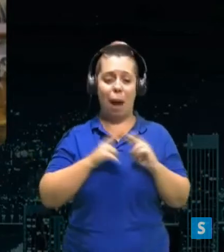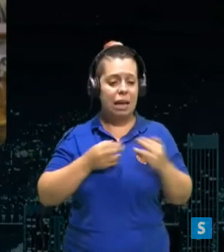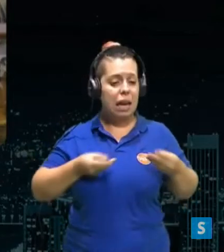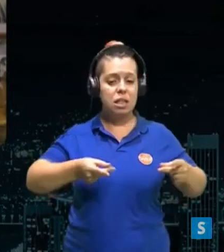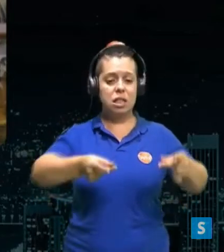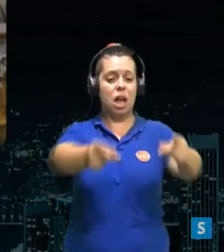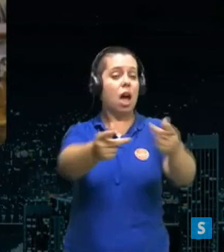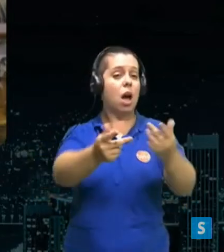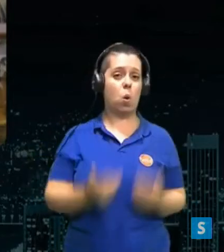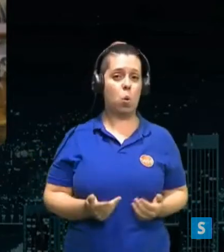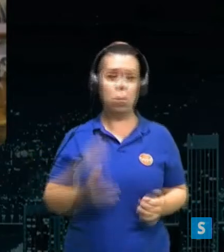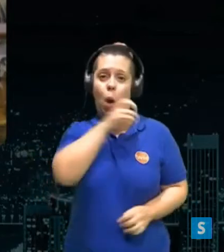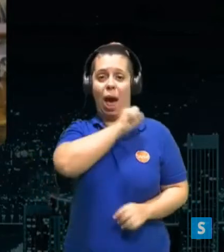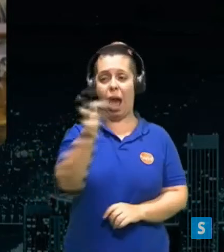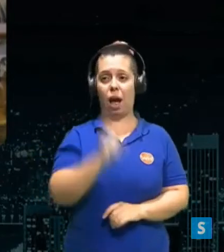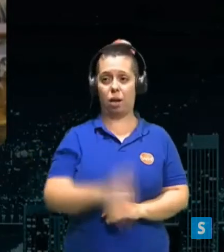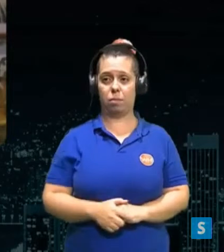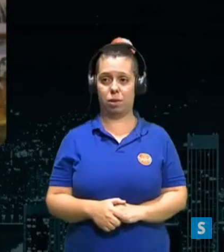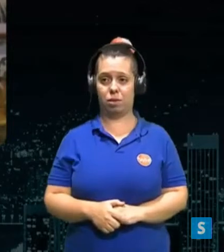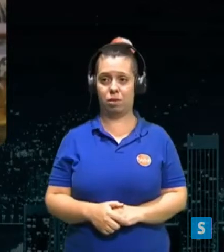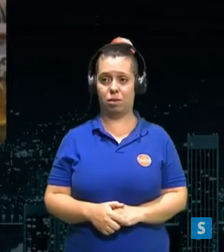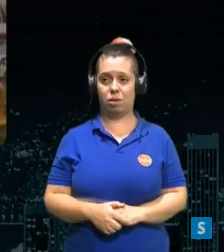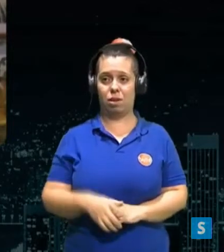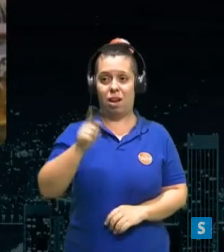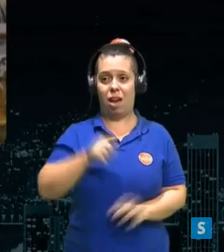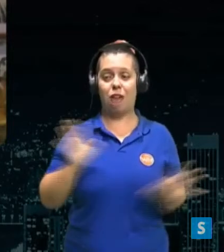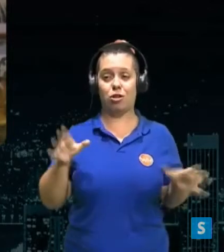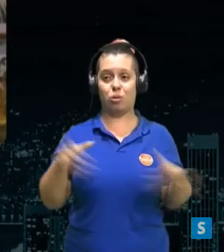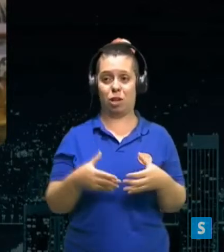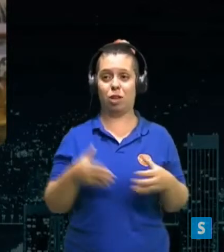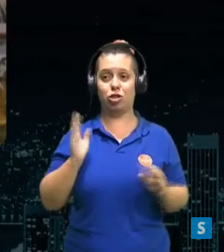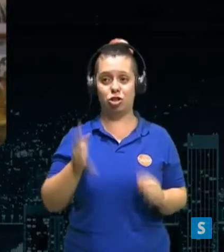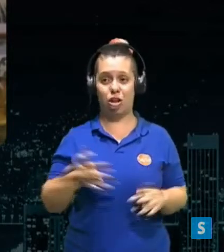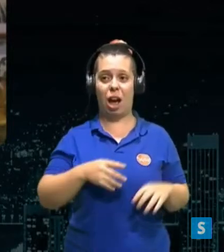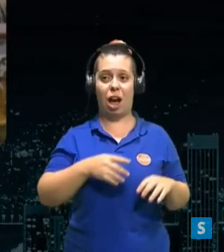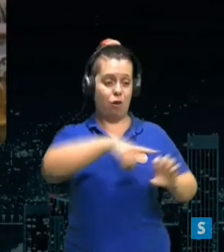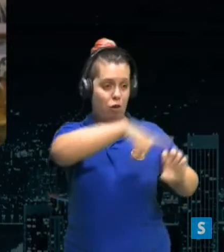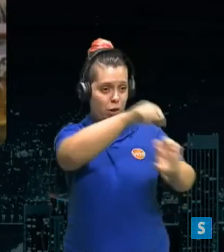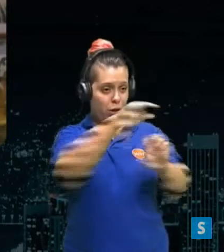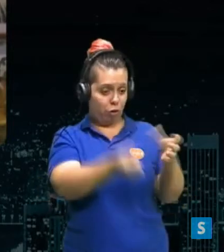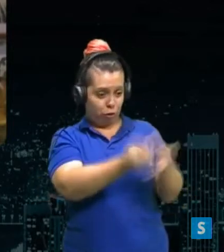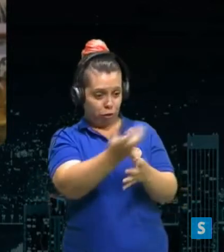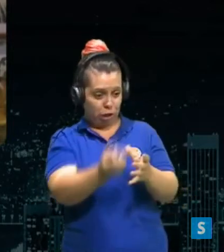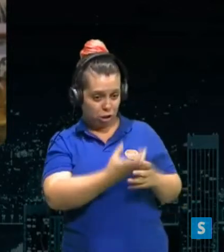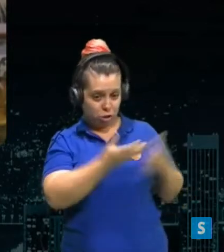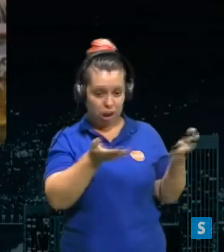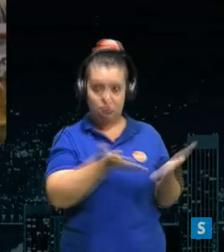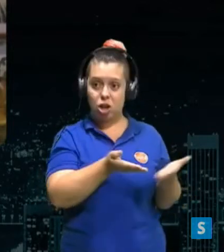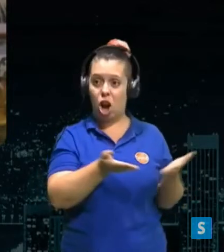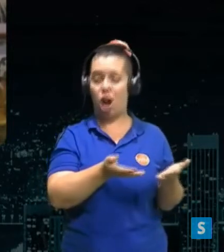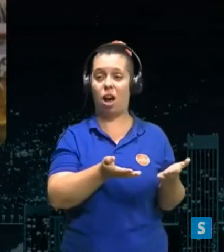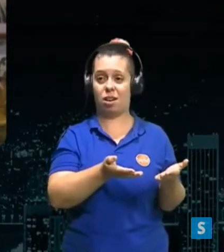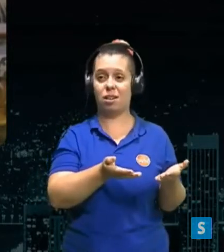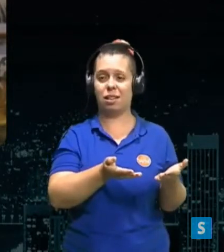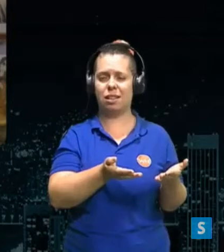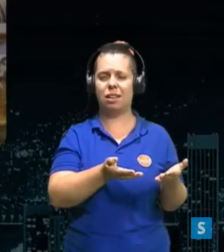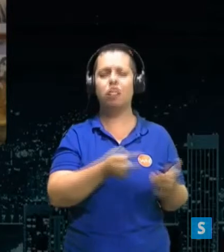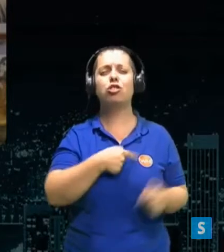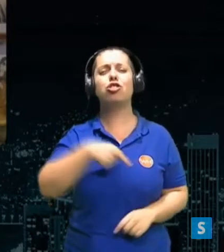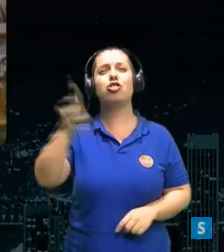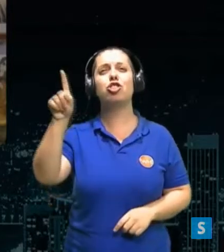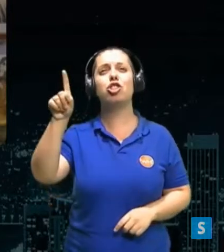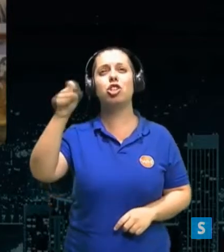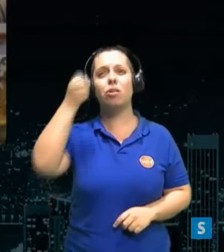e vai se a sua comunidade já é os fundadores que a gente tem a gente tava para fazer uma